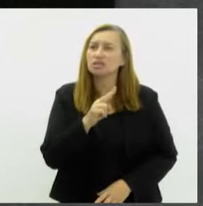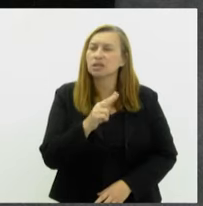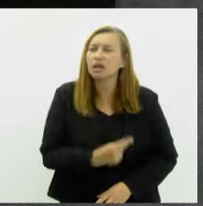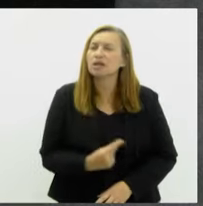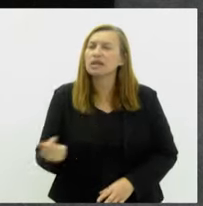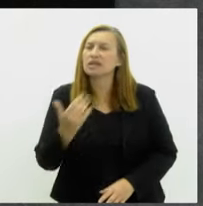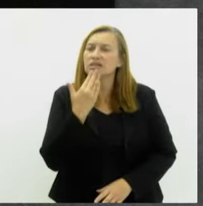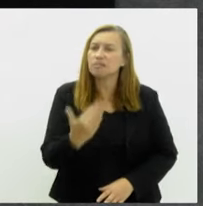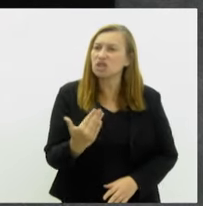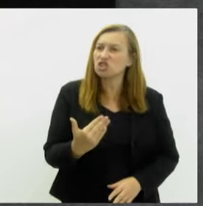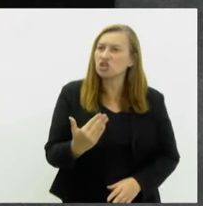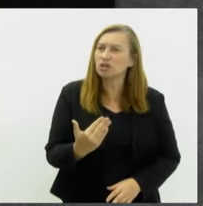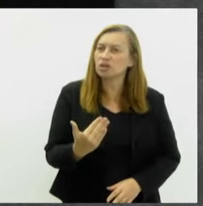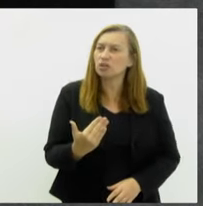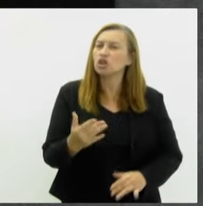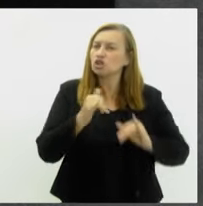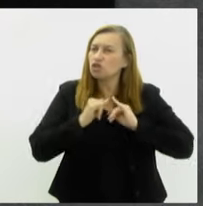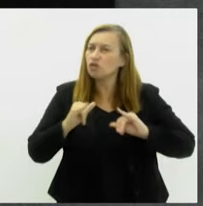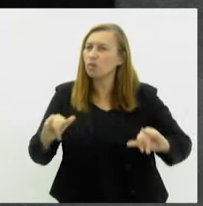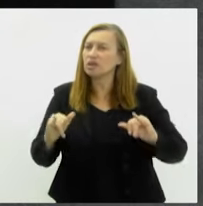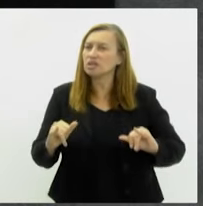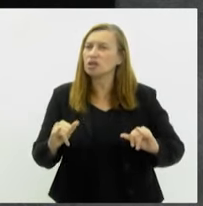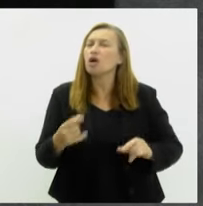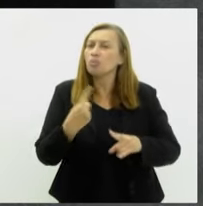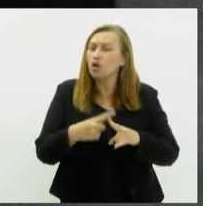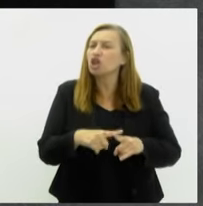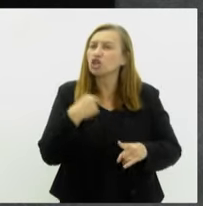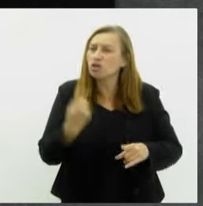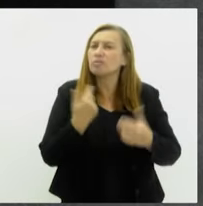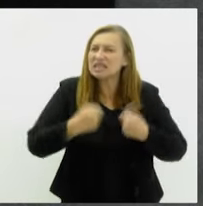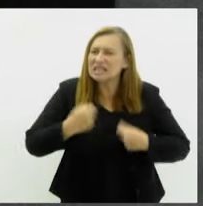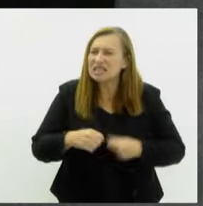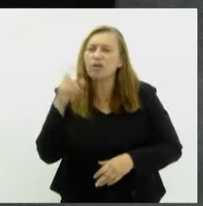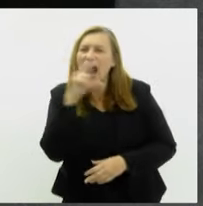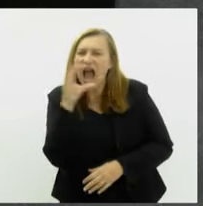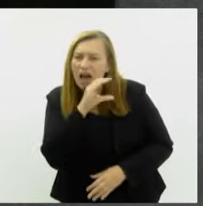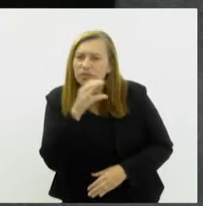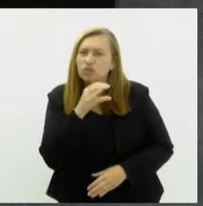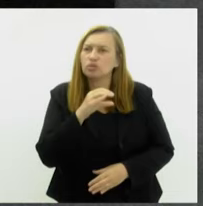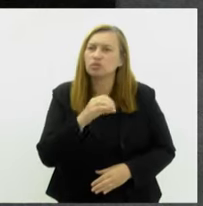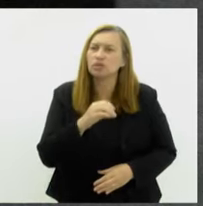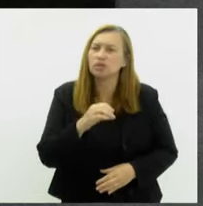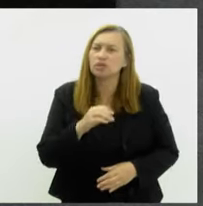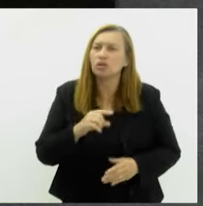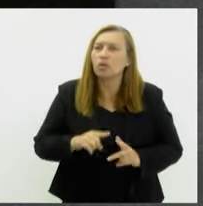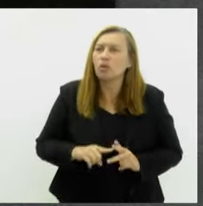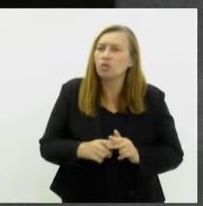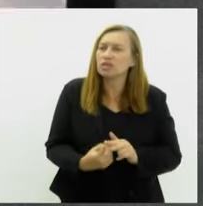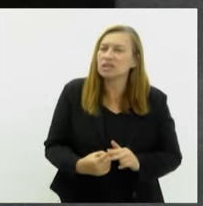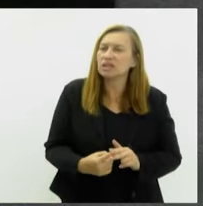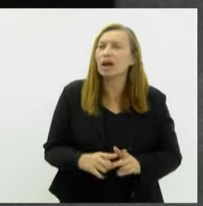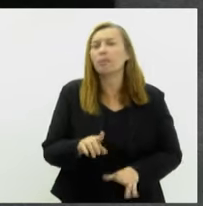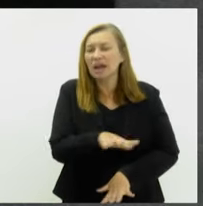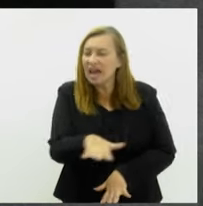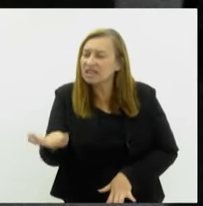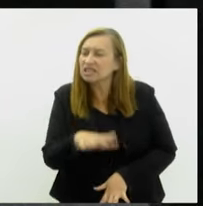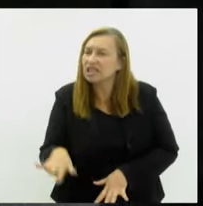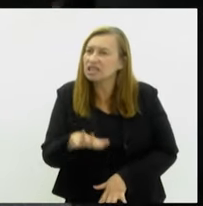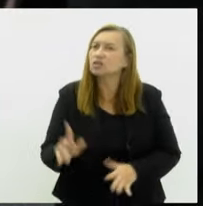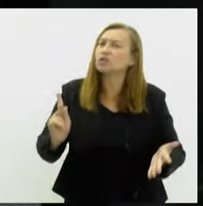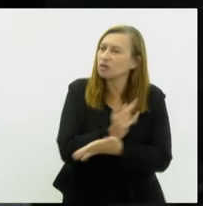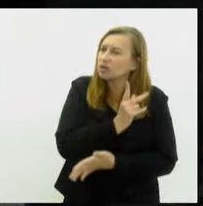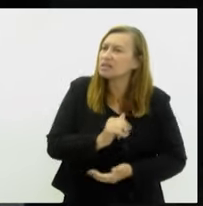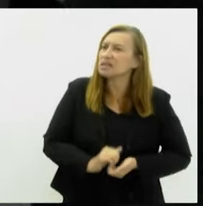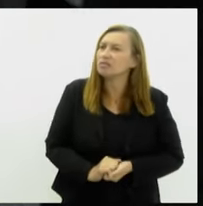desse pedido de informação, pois nós precisamos, o mais rápido possível, reparar para essas crianças o que está